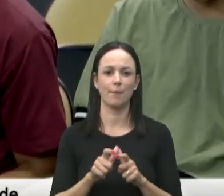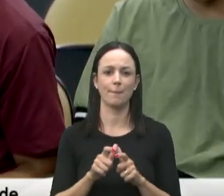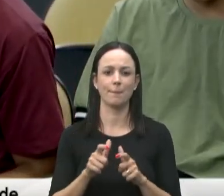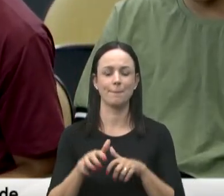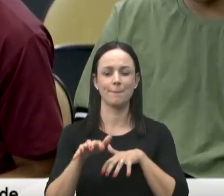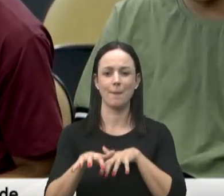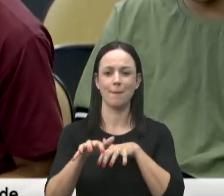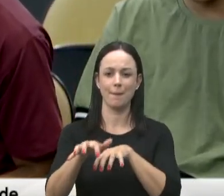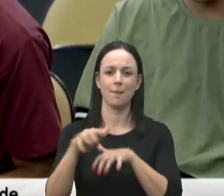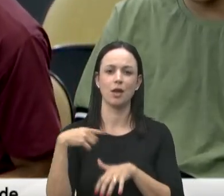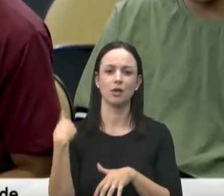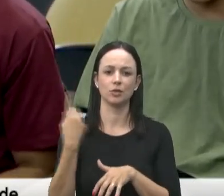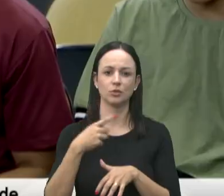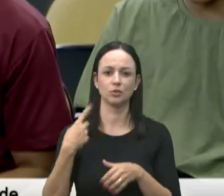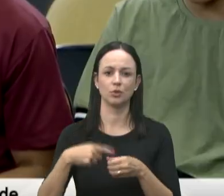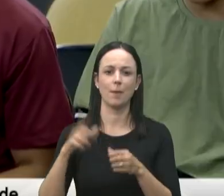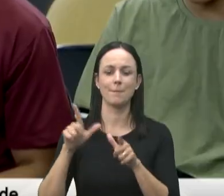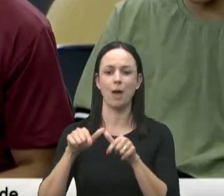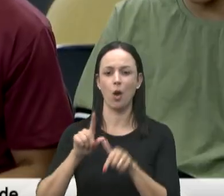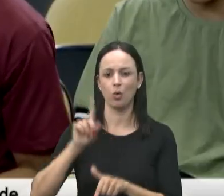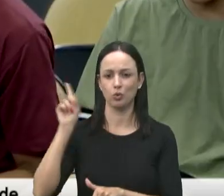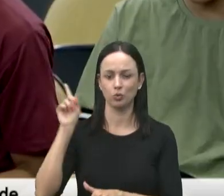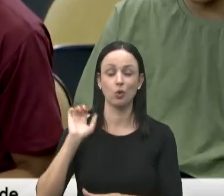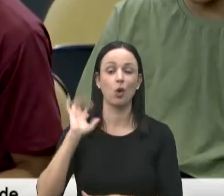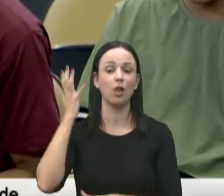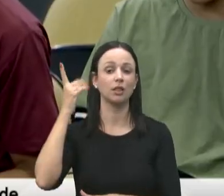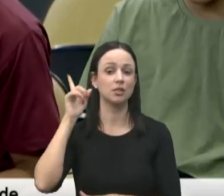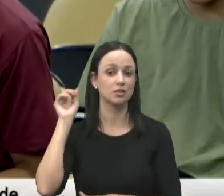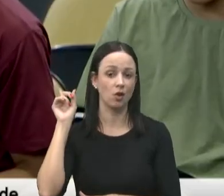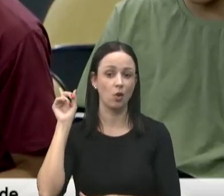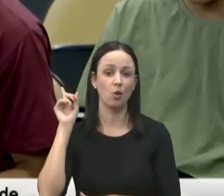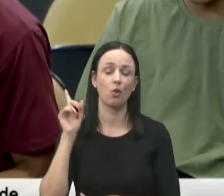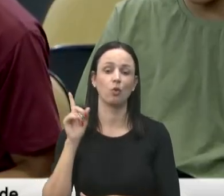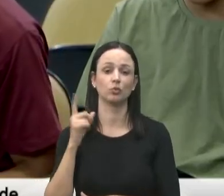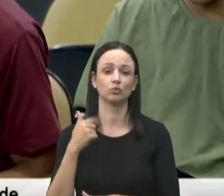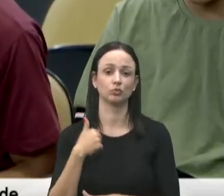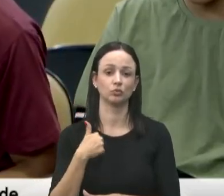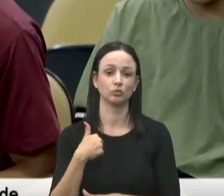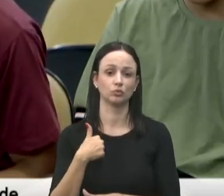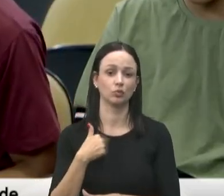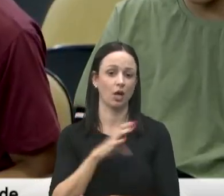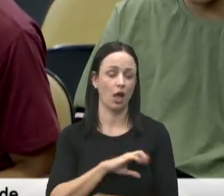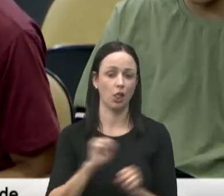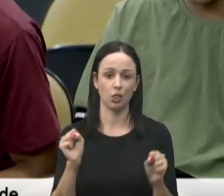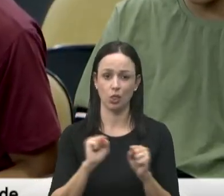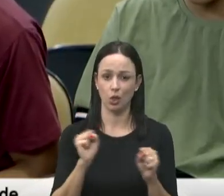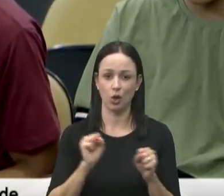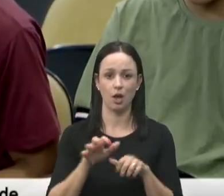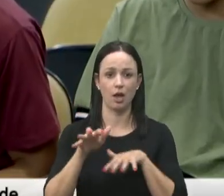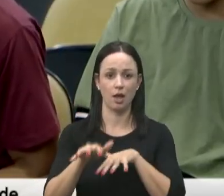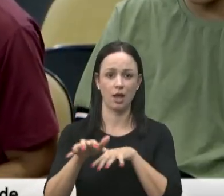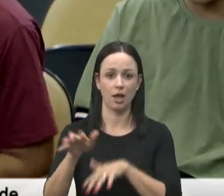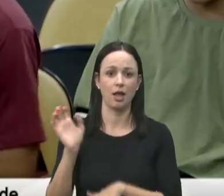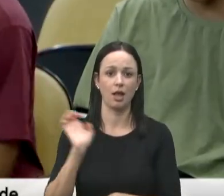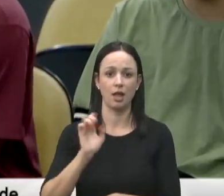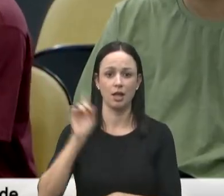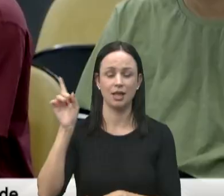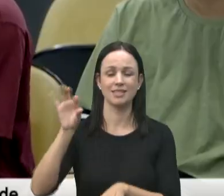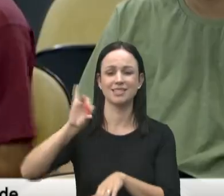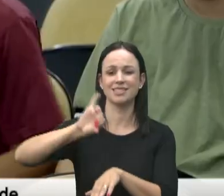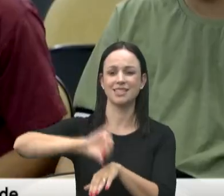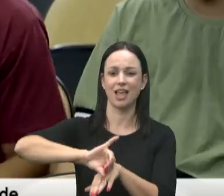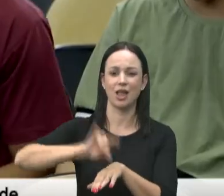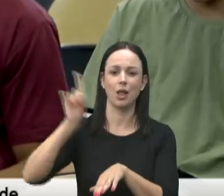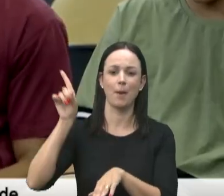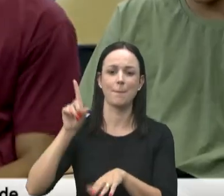aqui da nossa região, que é a parada de Bauru. O que aconteceu lá? Eu adorava ir na parada gay, que era lá no centro de